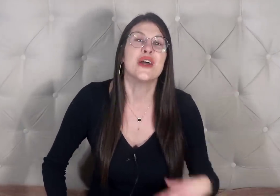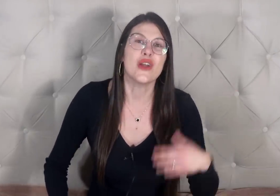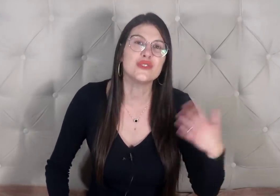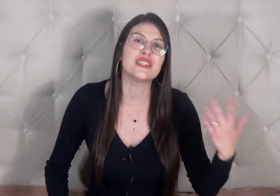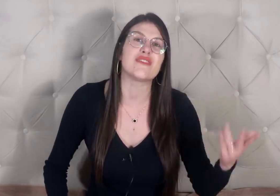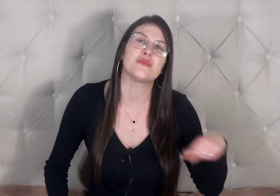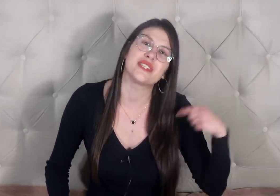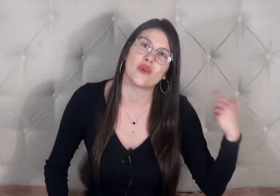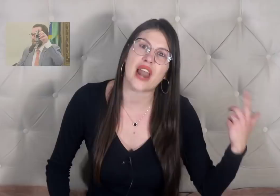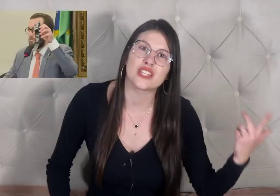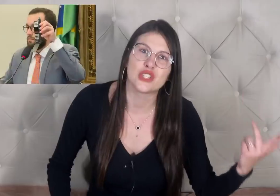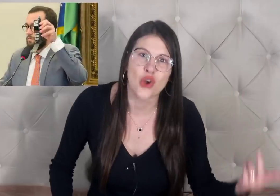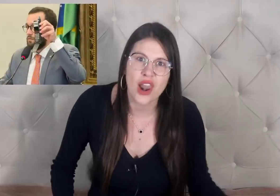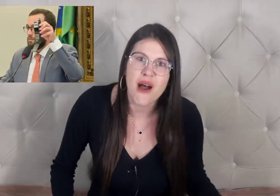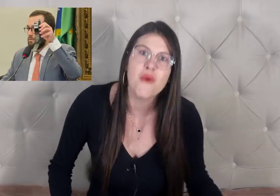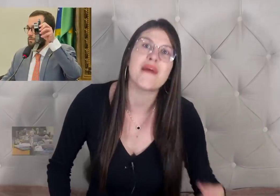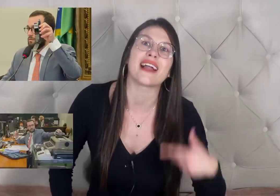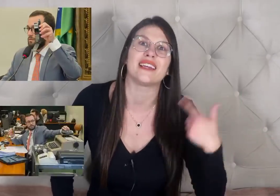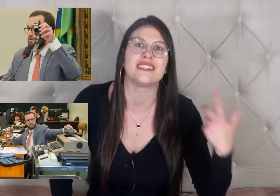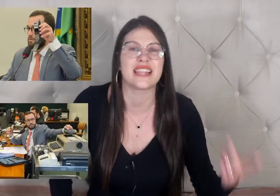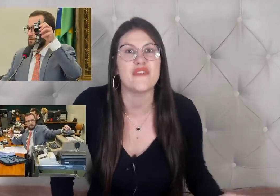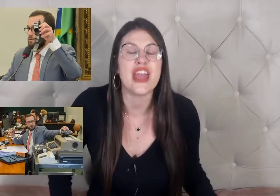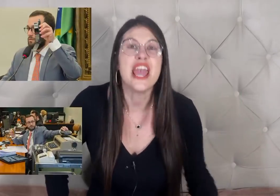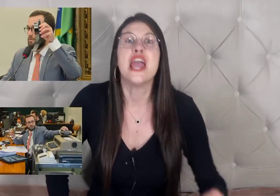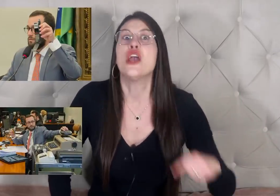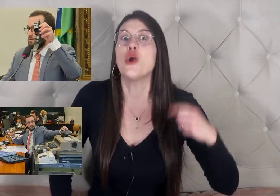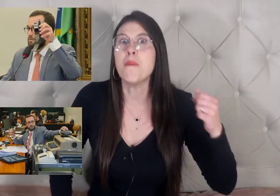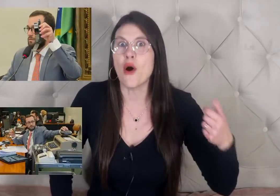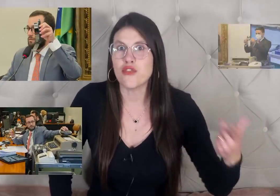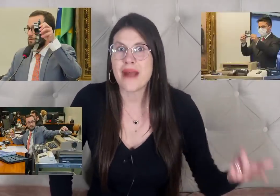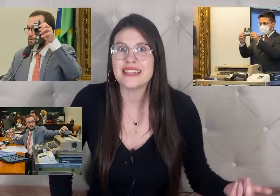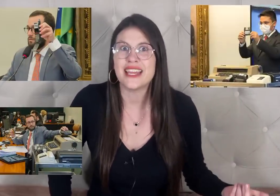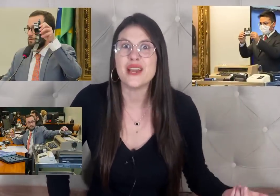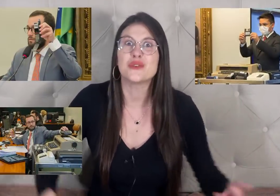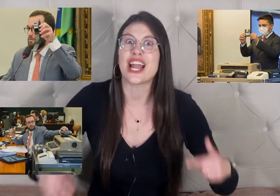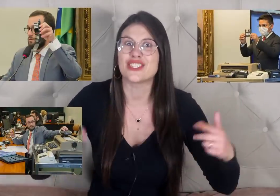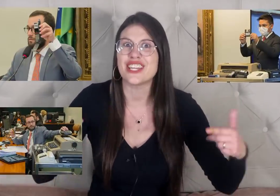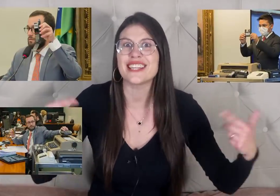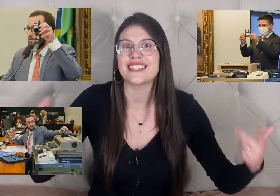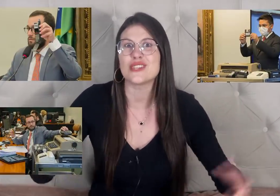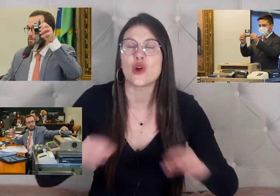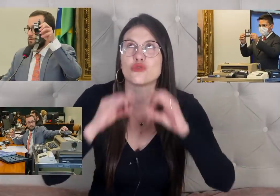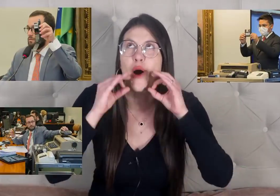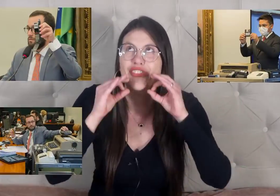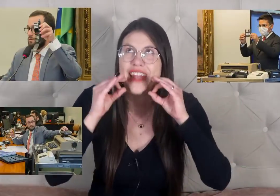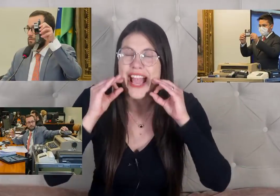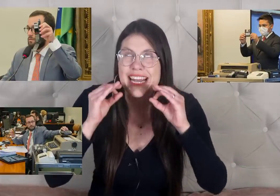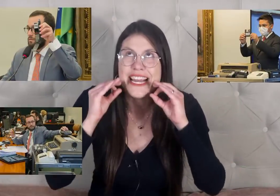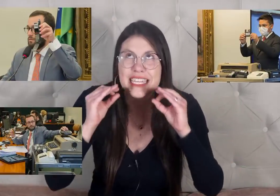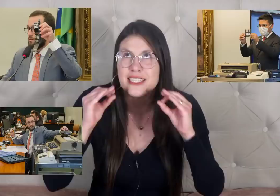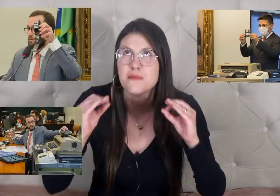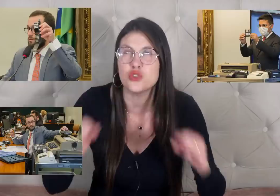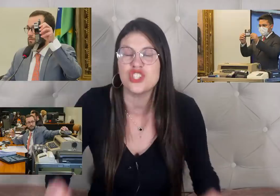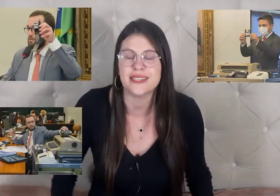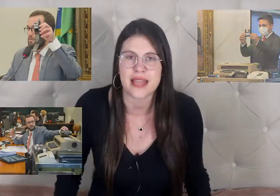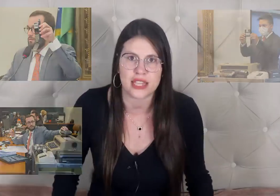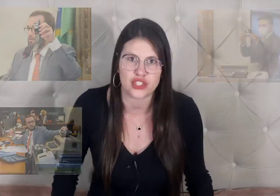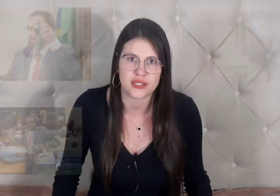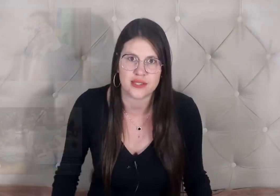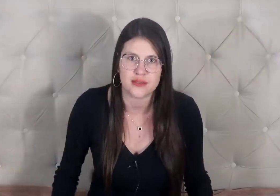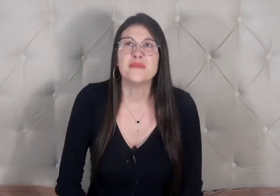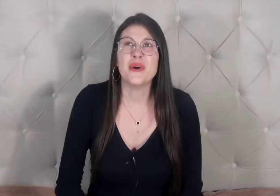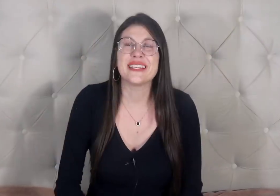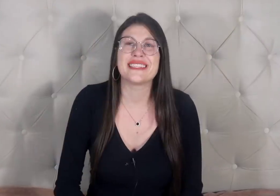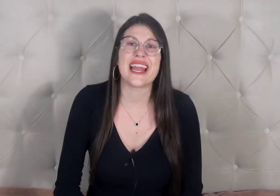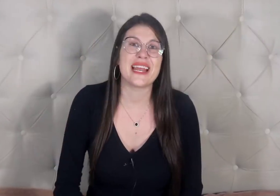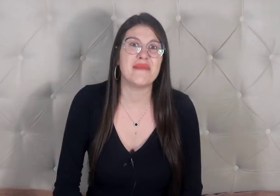construídas, nós usávamos celular tijolão, máquina de escrever e o povo mais rico já tinha acesso aos moderníssimos